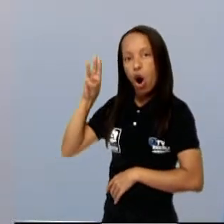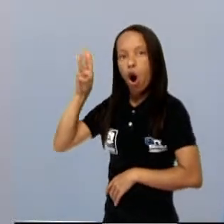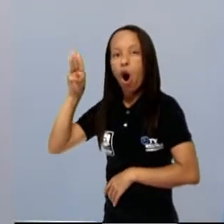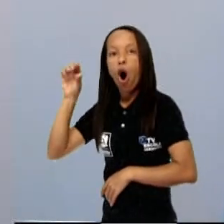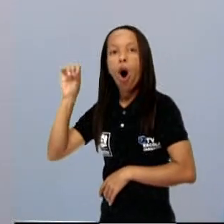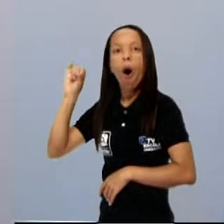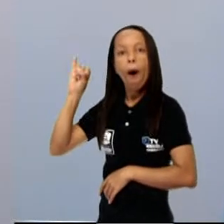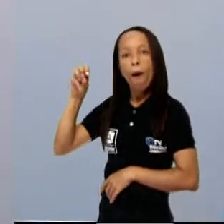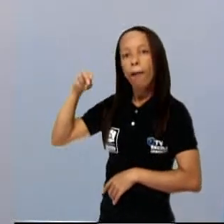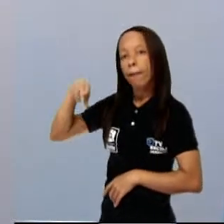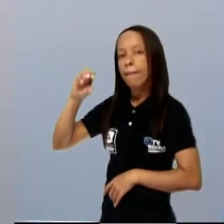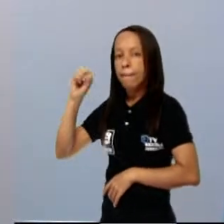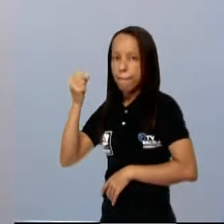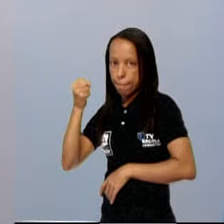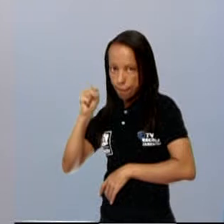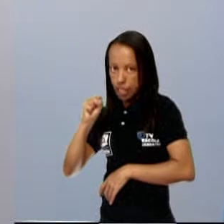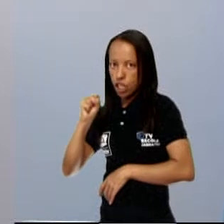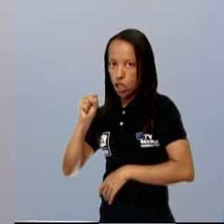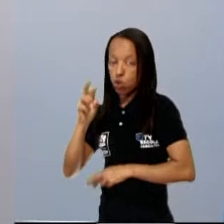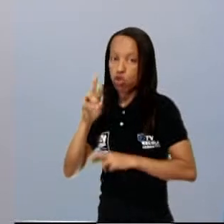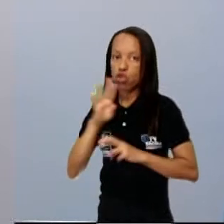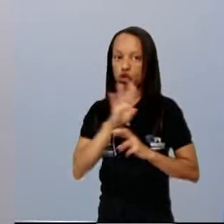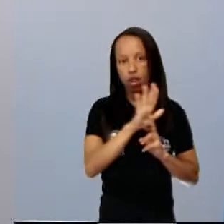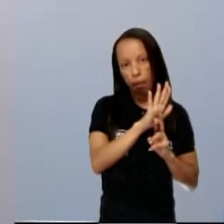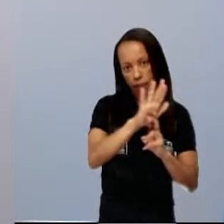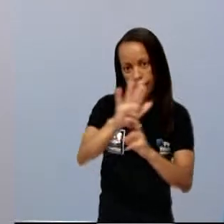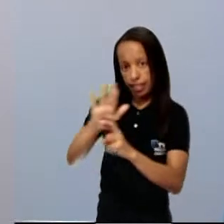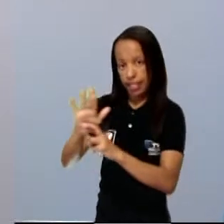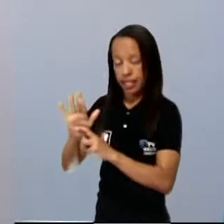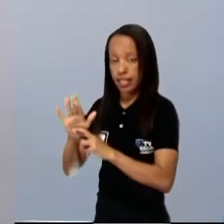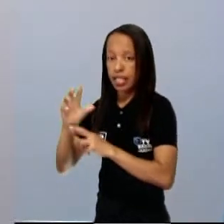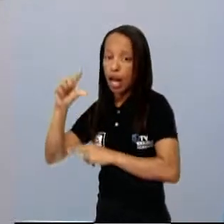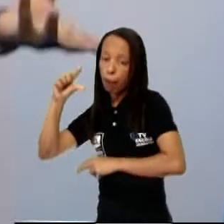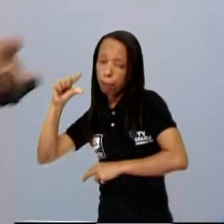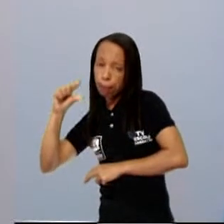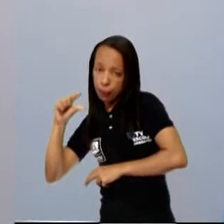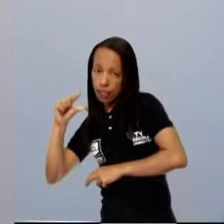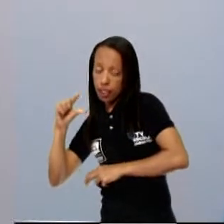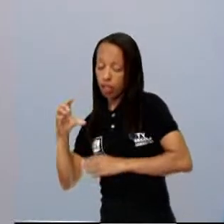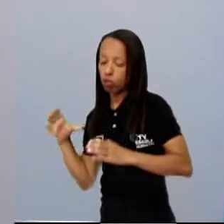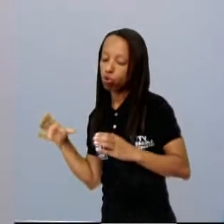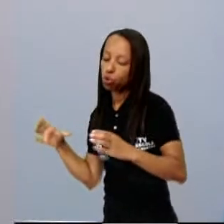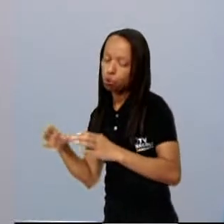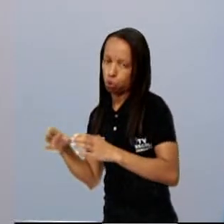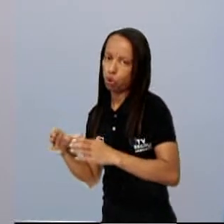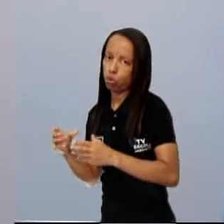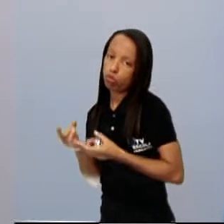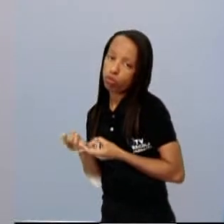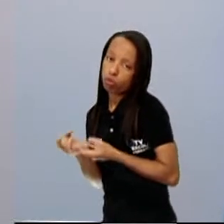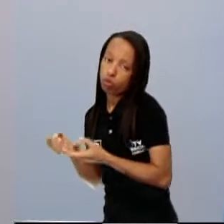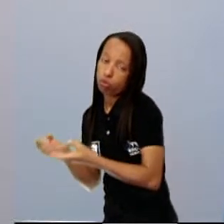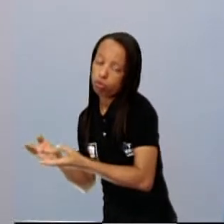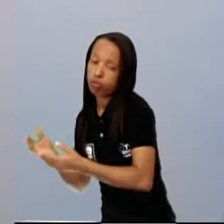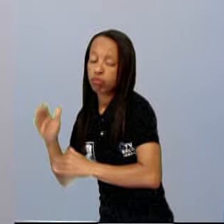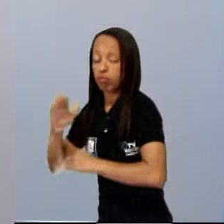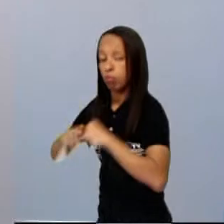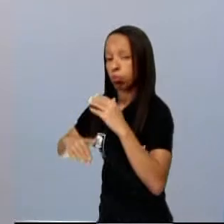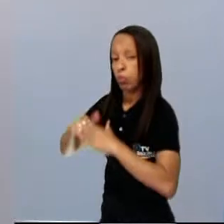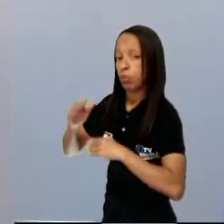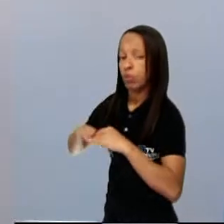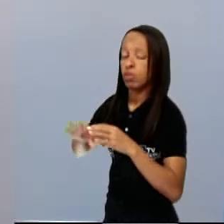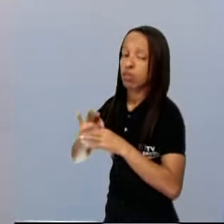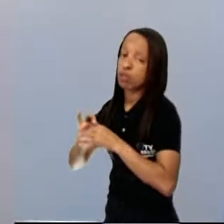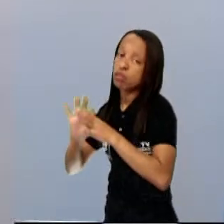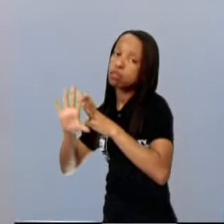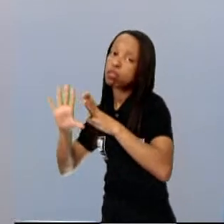pela pequena burguesia, que a gente sabe quem é a pequena burguesia. Os comerciantes pequenos, tá certo? Profissionais liberais. E